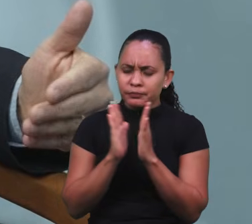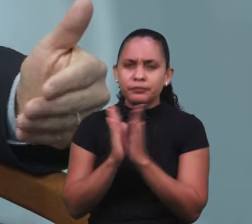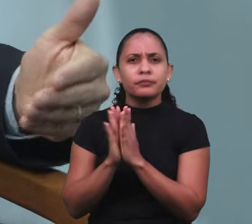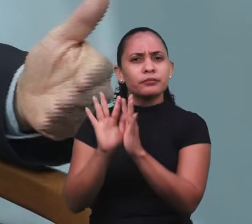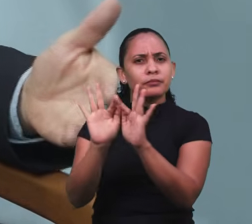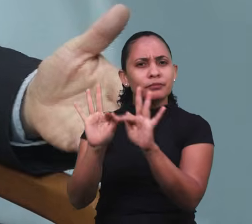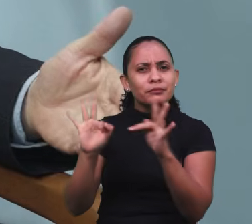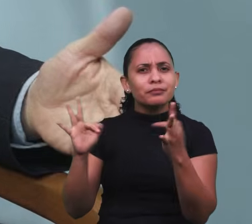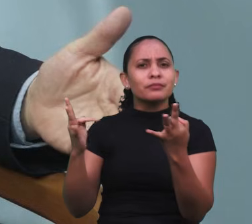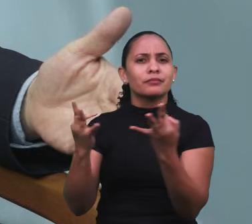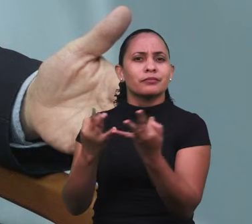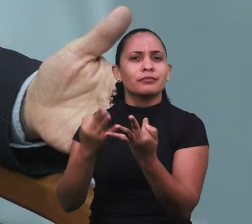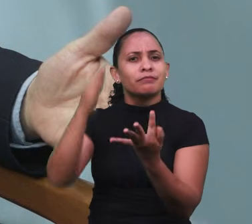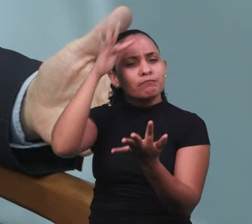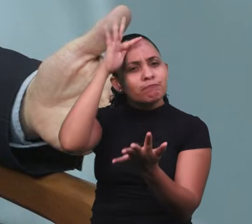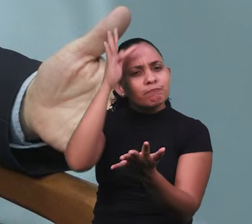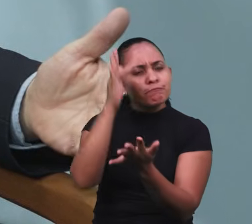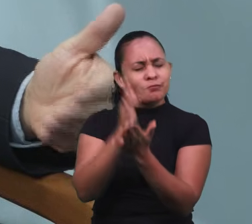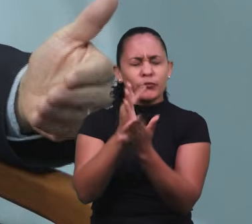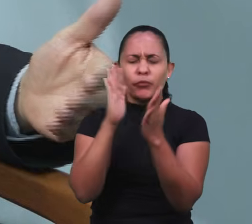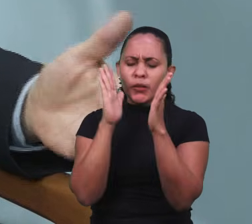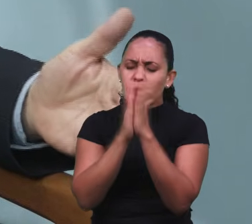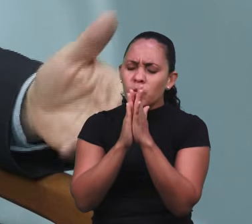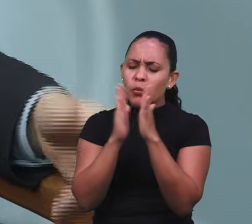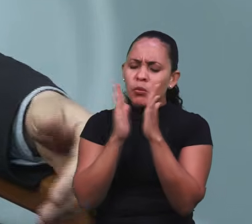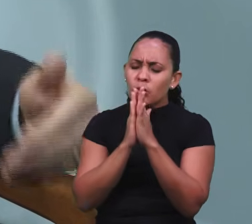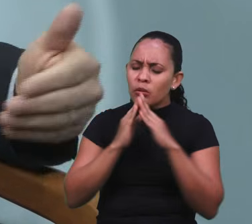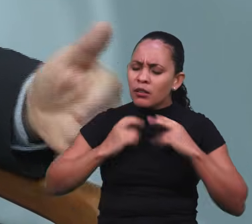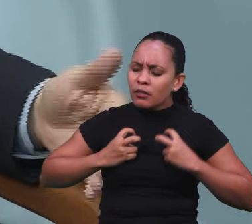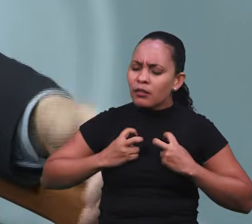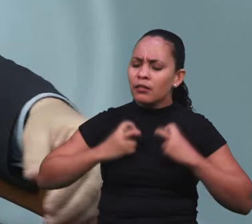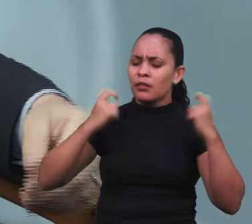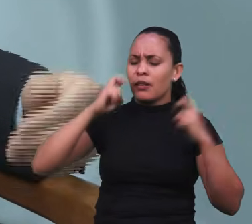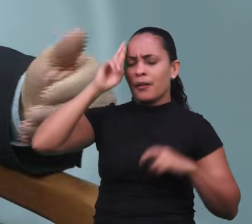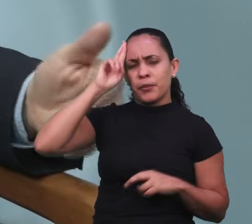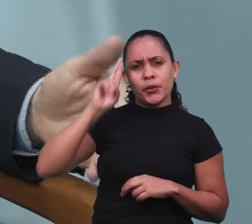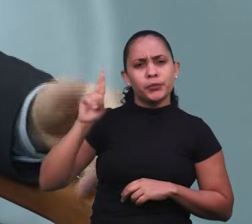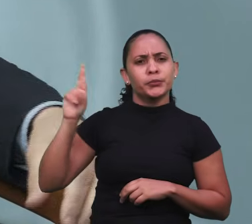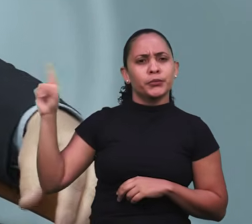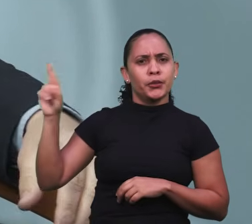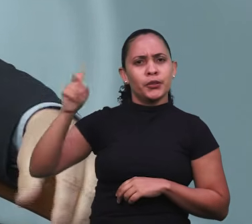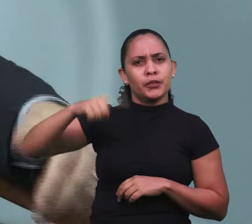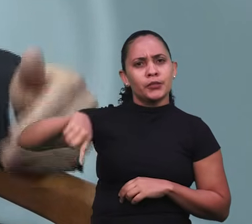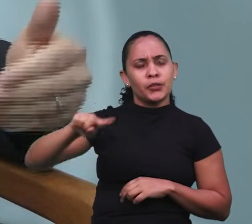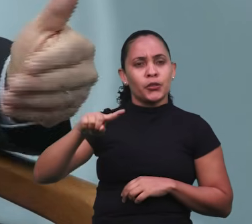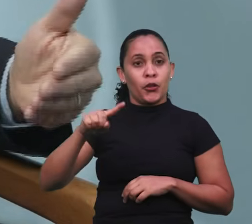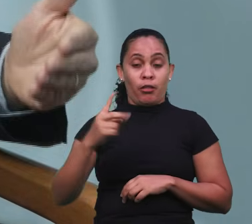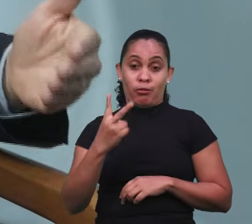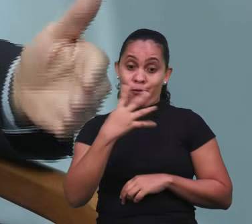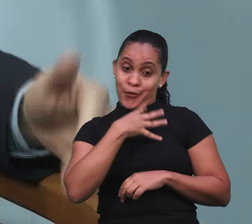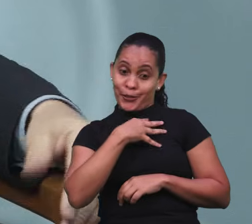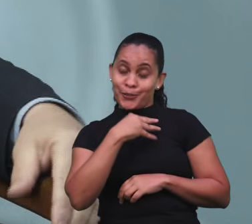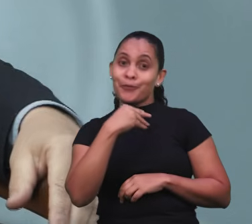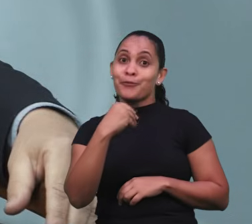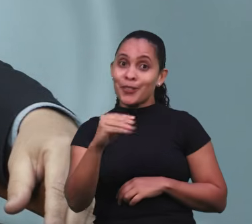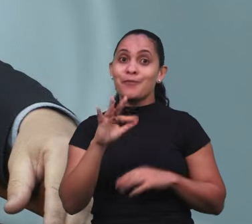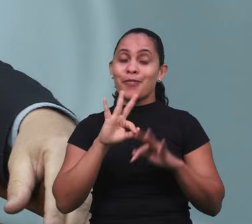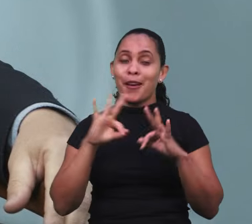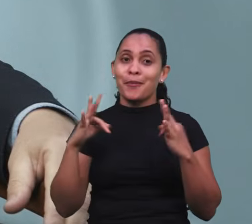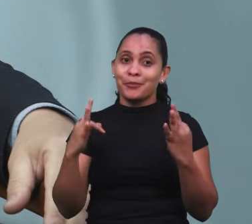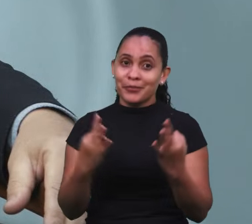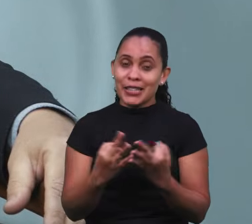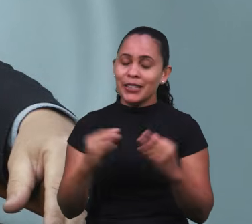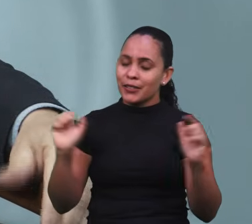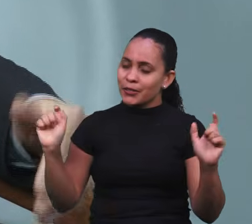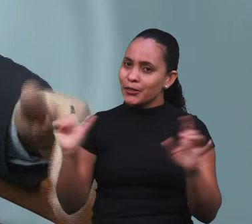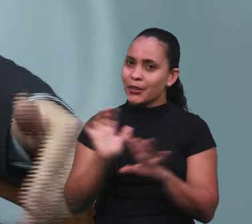ali é uma família do Senhor Jesus, né? Família na fé, orou, buscou o Senhor e hoje está lá, 2 filhos na